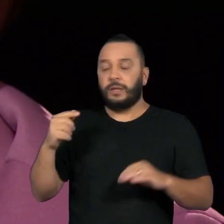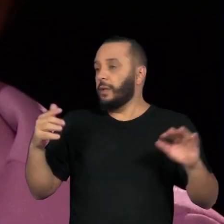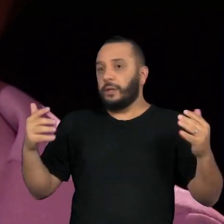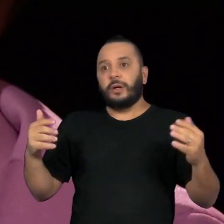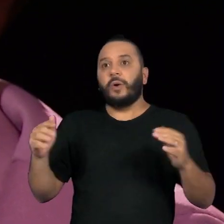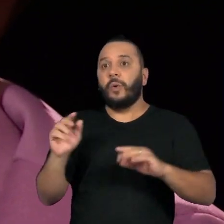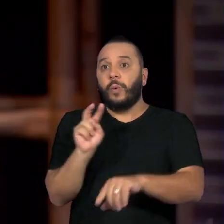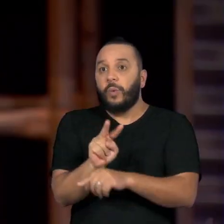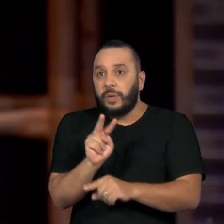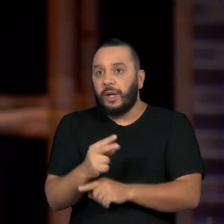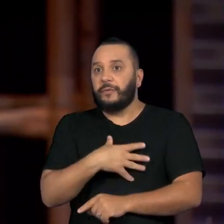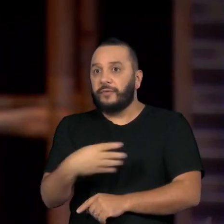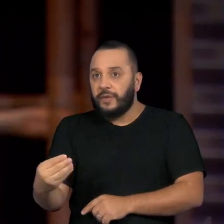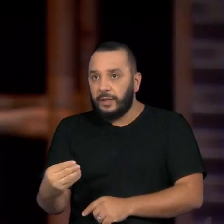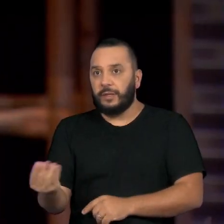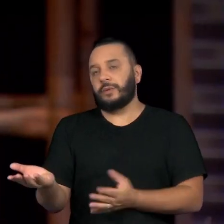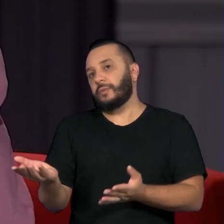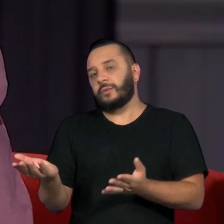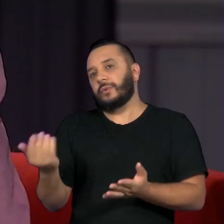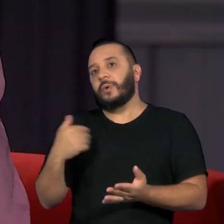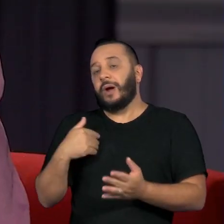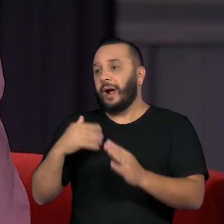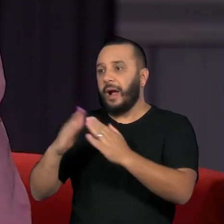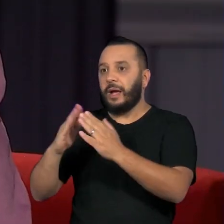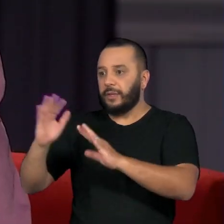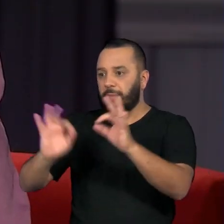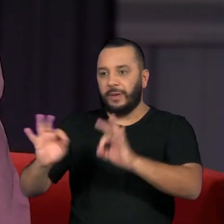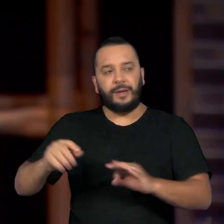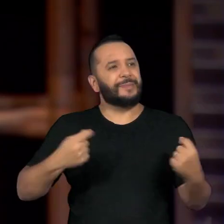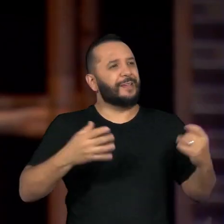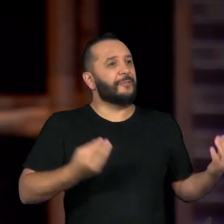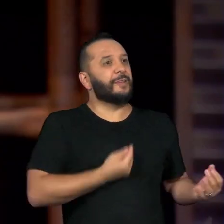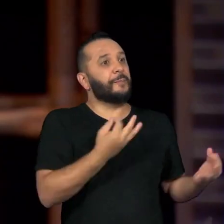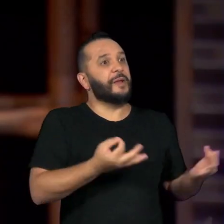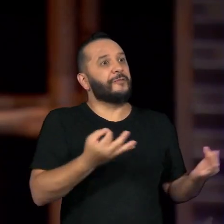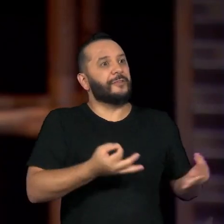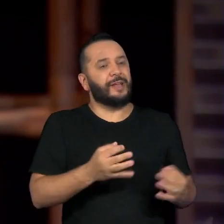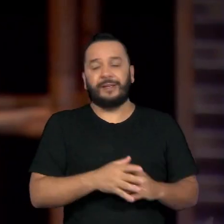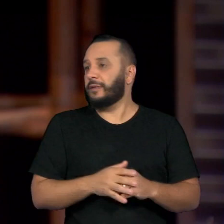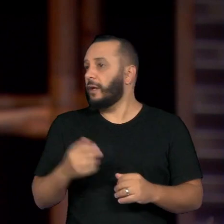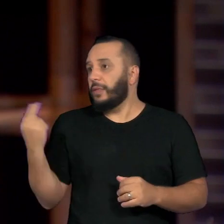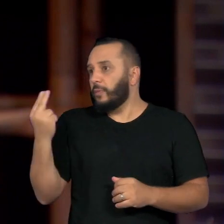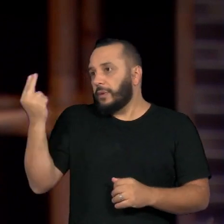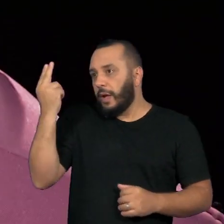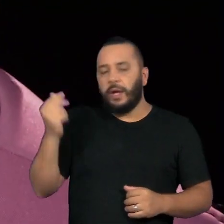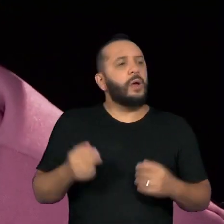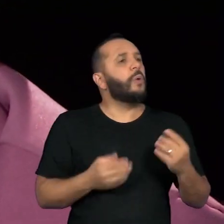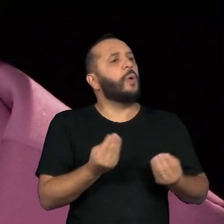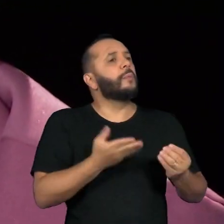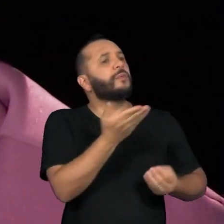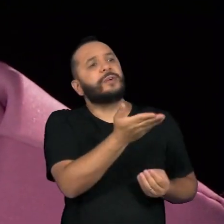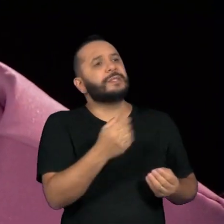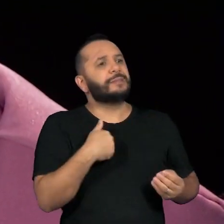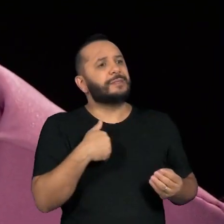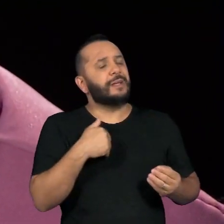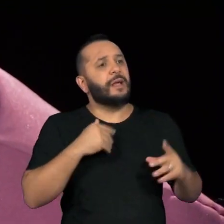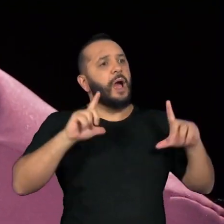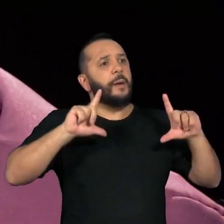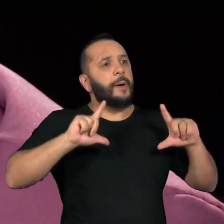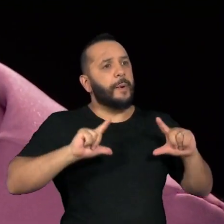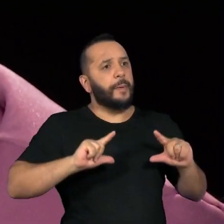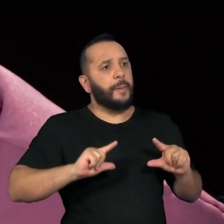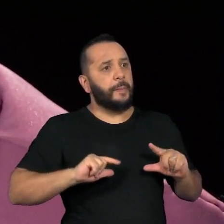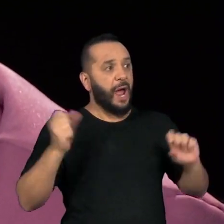estar maravilhosa. Ser perfeito. E a gente não dá conta. E como que você desacelera? Olha, é